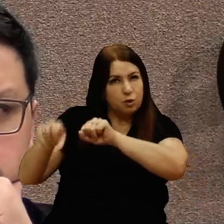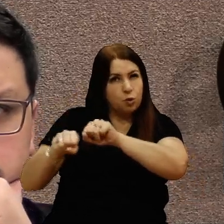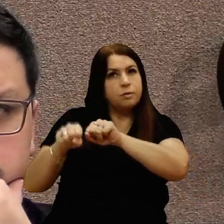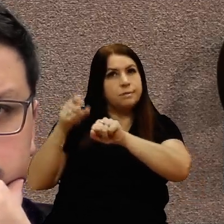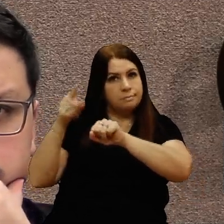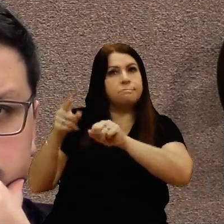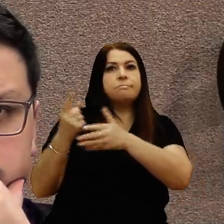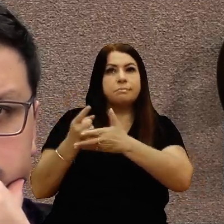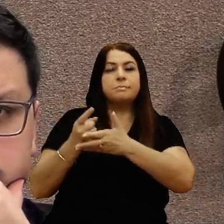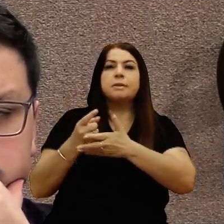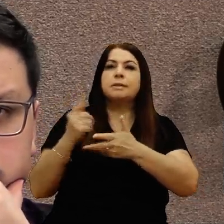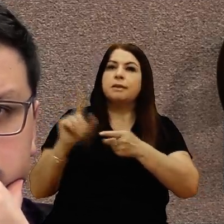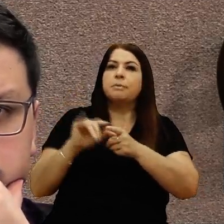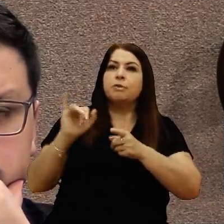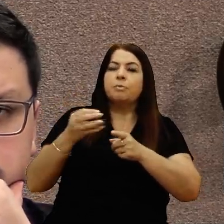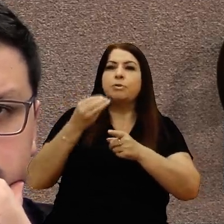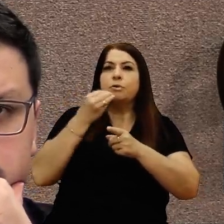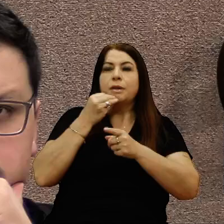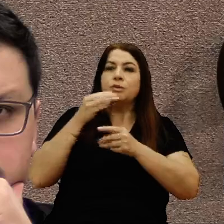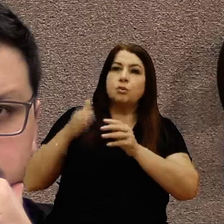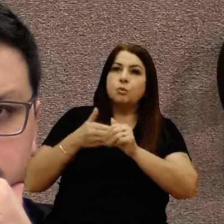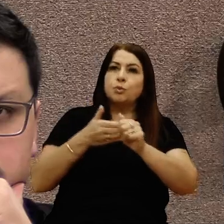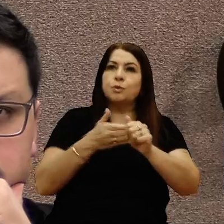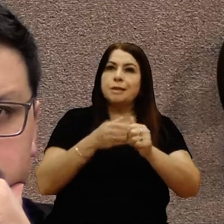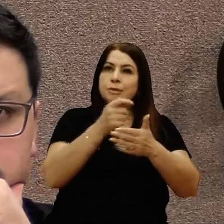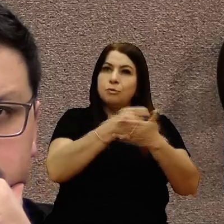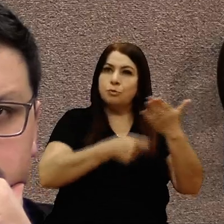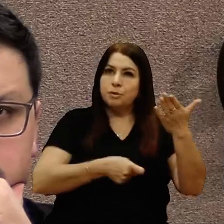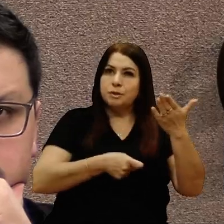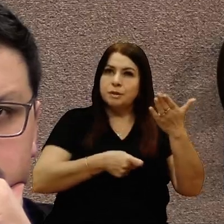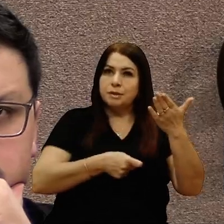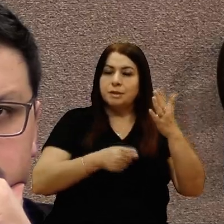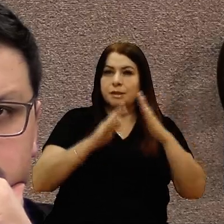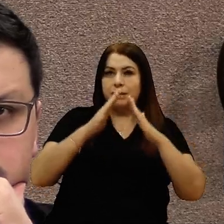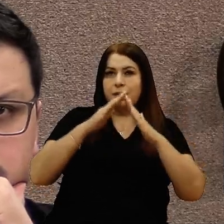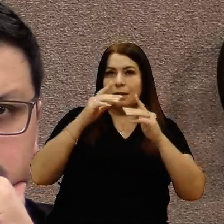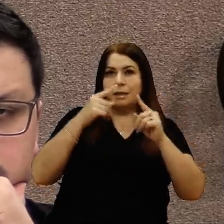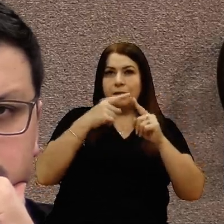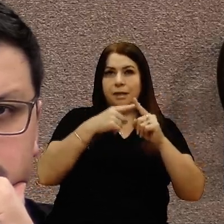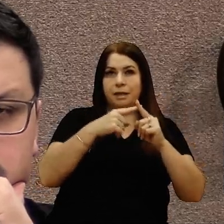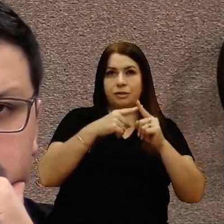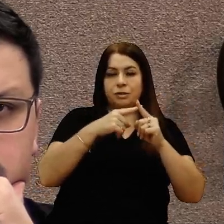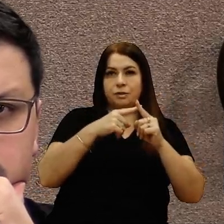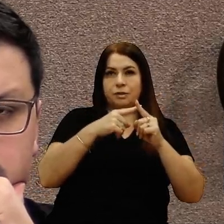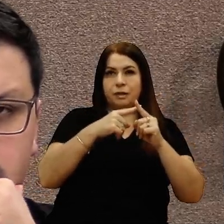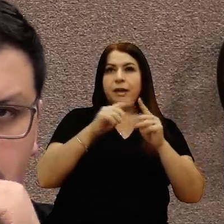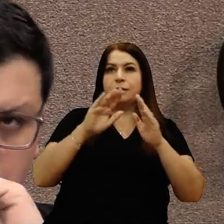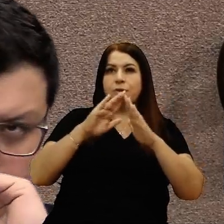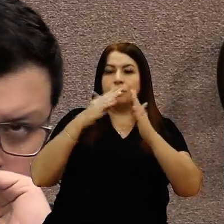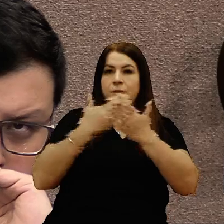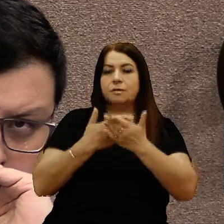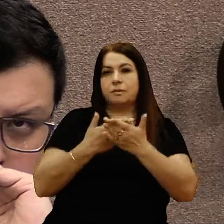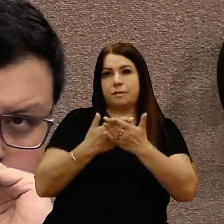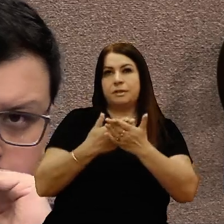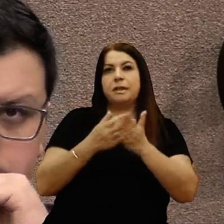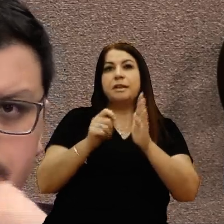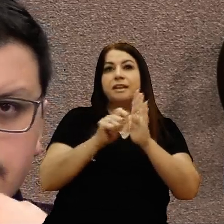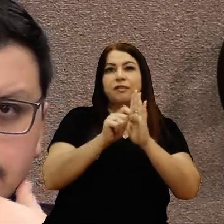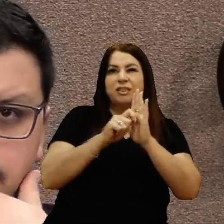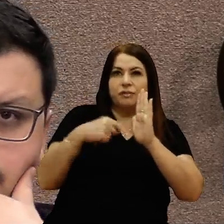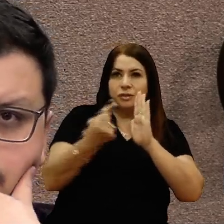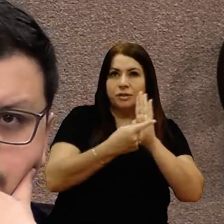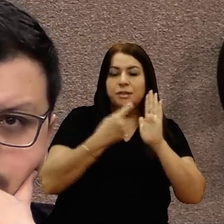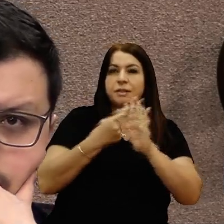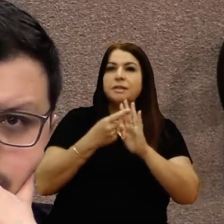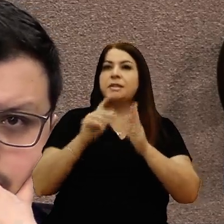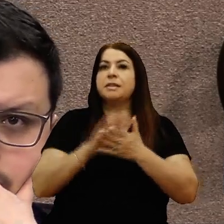nobres colegas, já tive a oportunidade de conduzir um concurso de Ordem Unida lá na Igreja Adventista, lá na Escola Adventista. Foi um dia maravilhoso